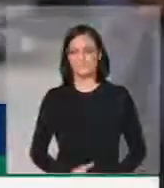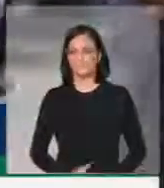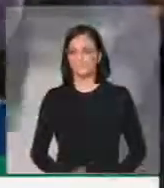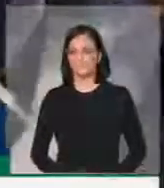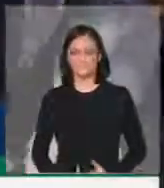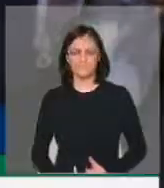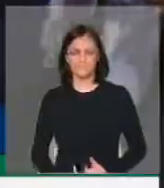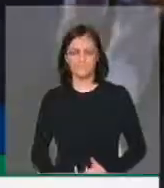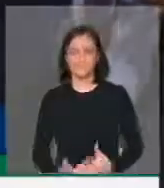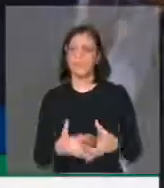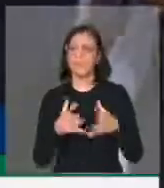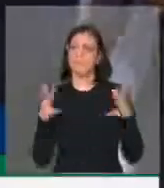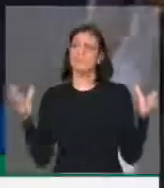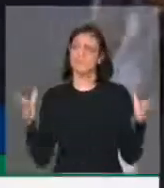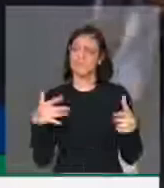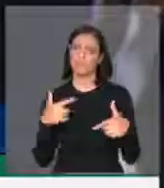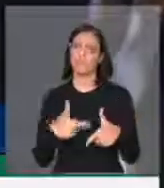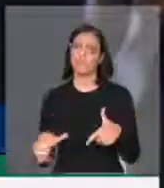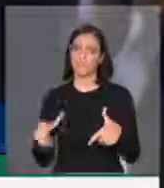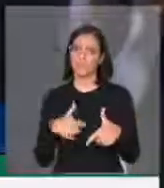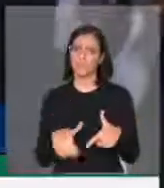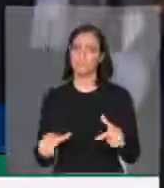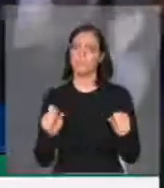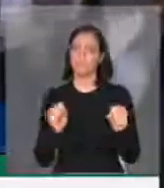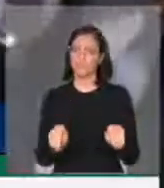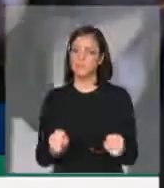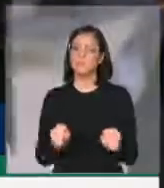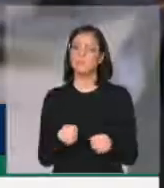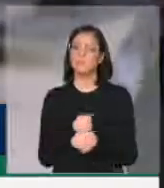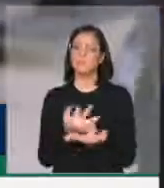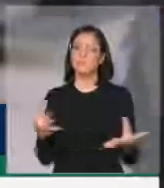enorme, pode estar ocorrendo em vários municípios